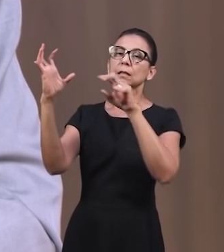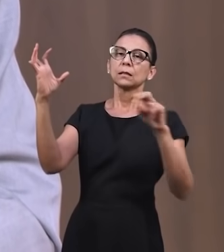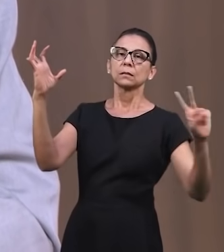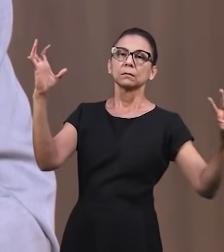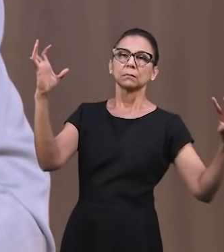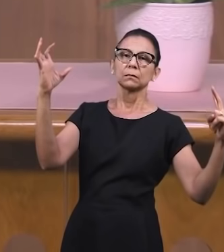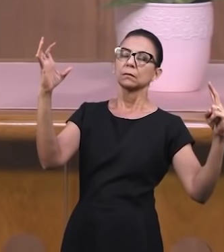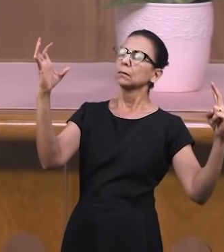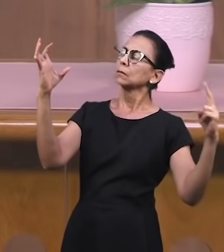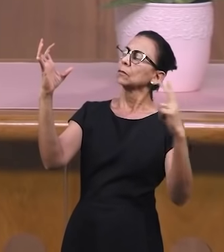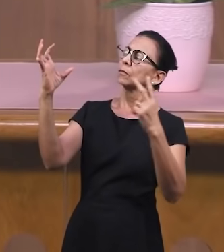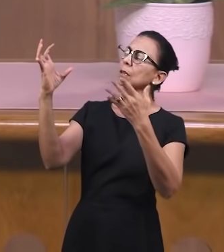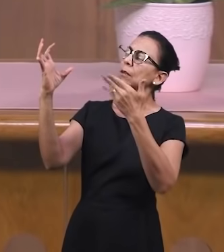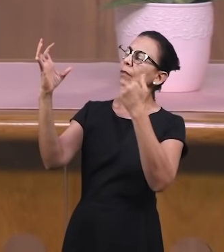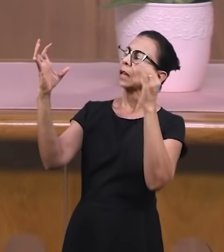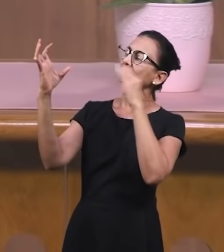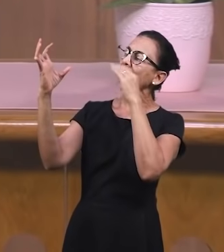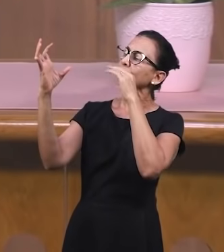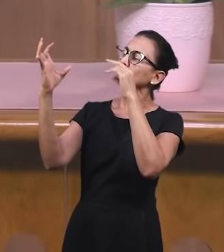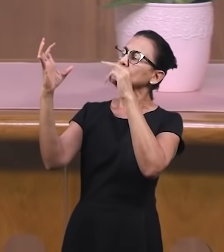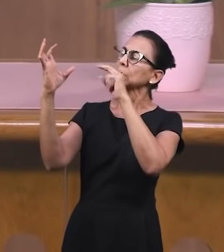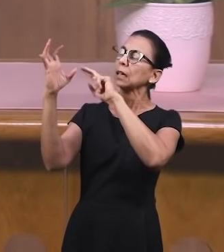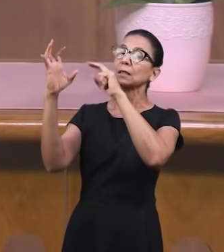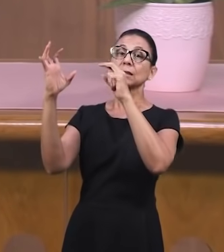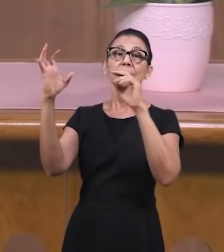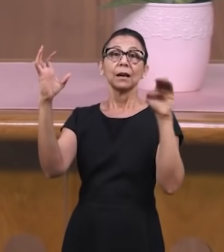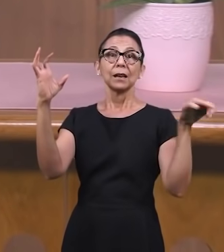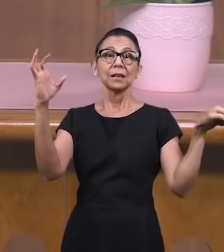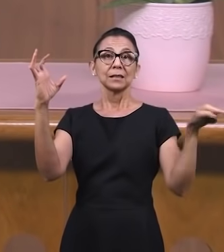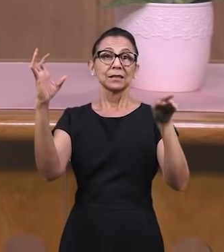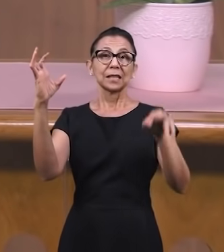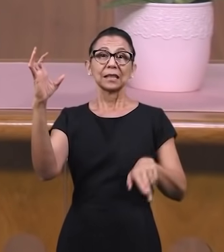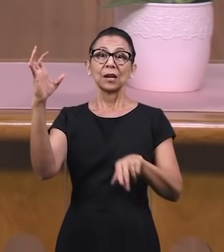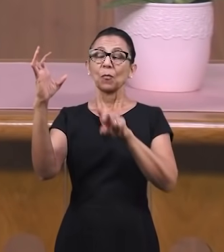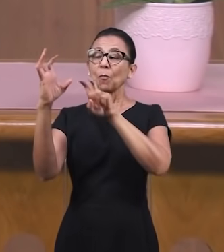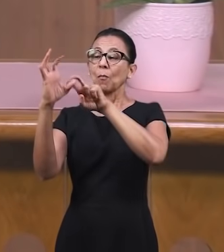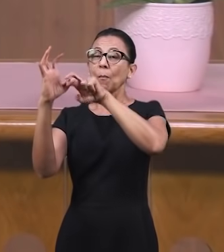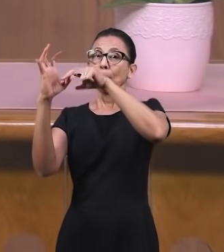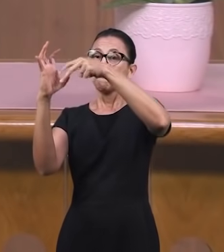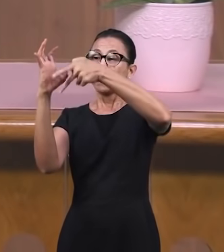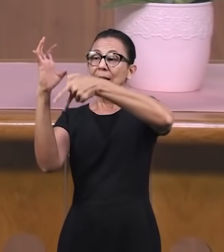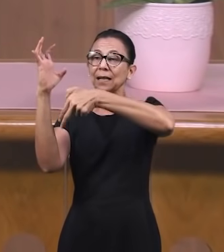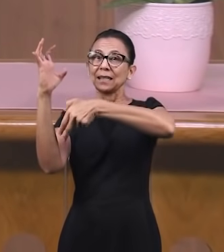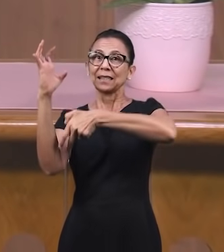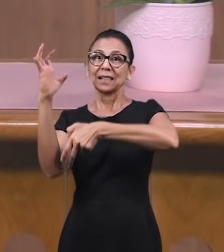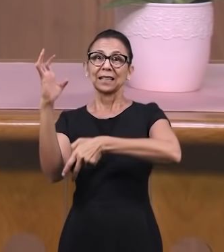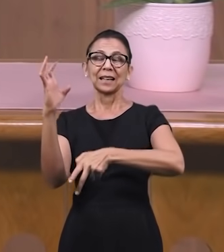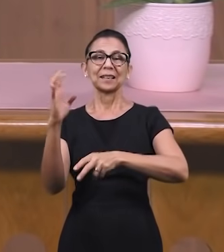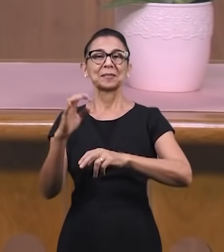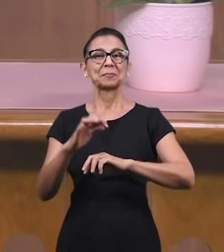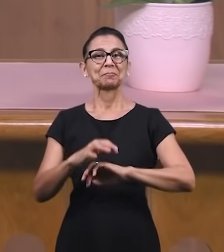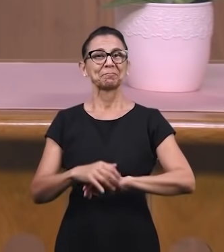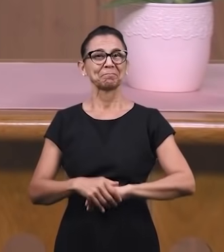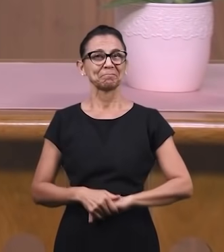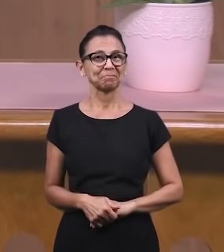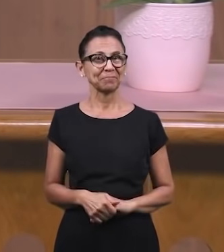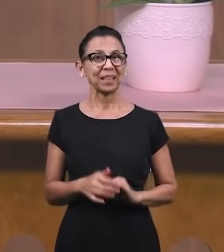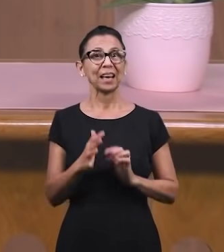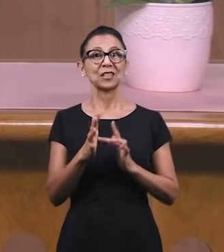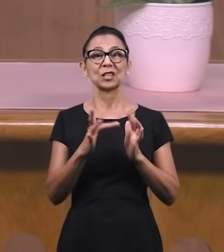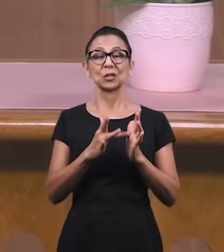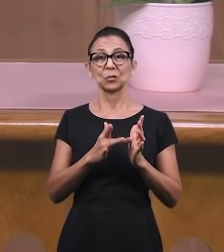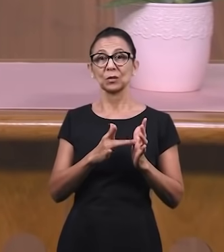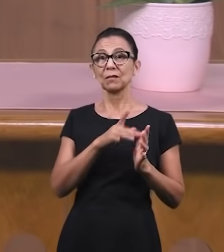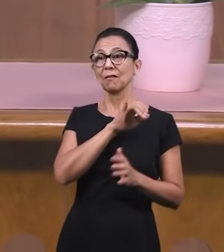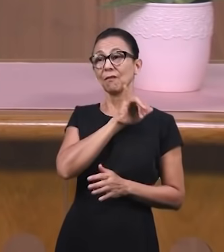tua casa. Que experiência maravilhosa. Eu quero te dizer o seguinte, Jesus não era um